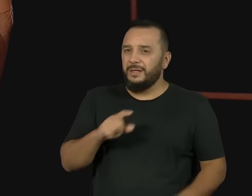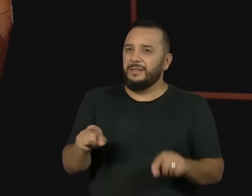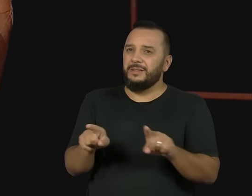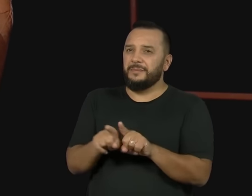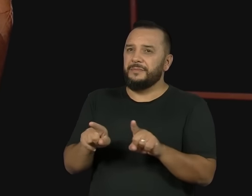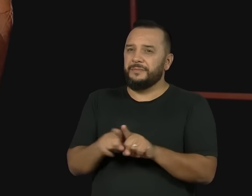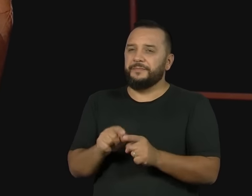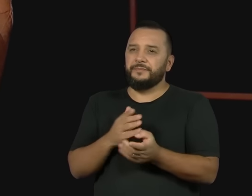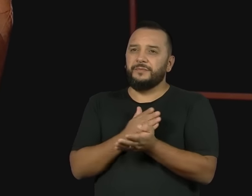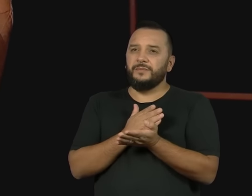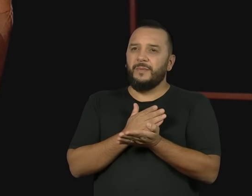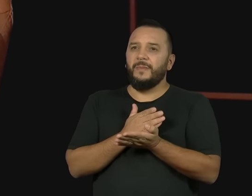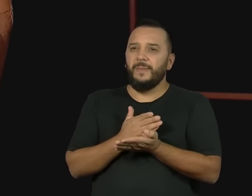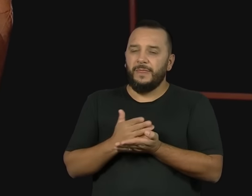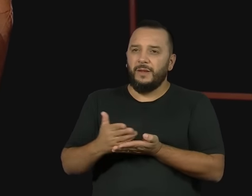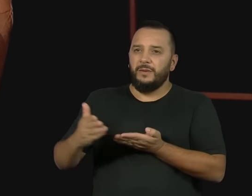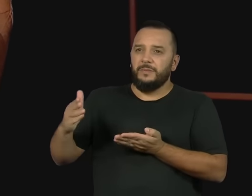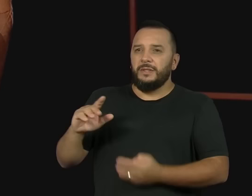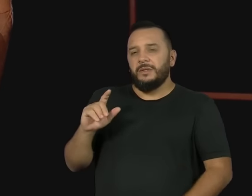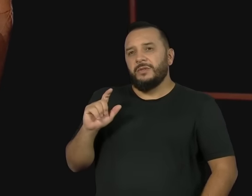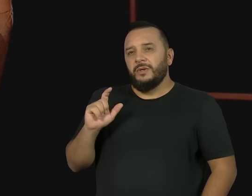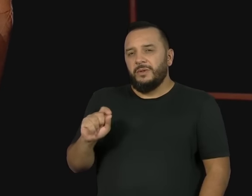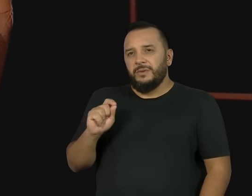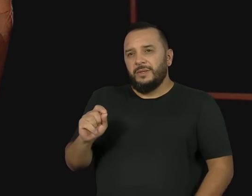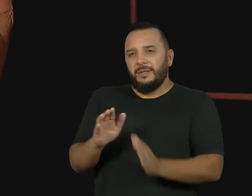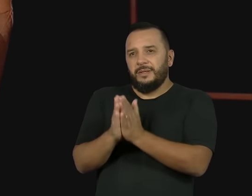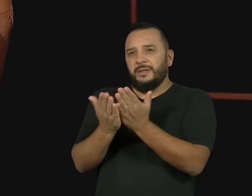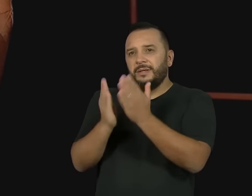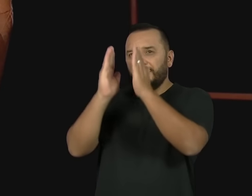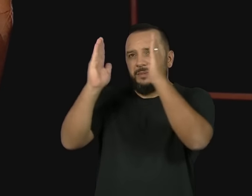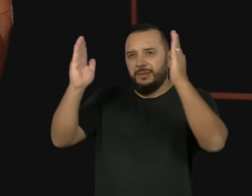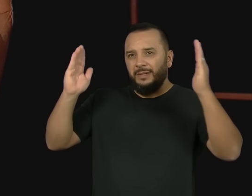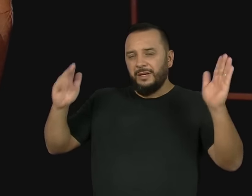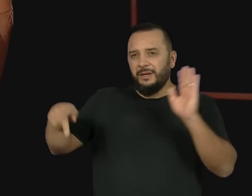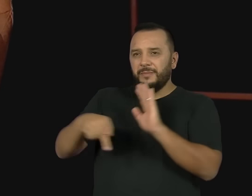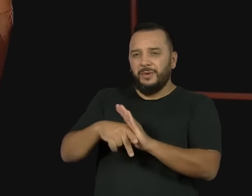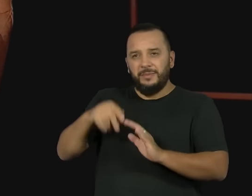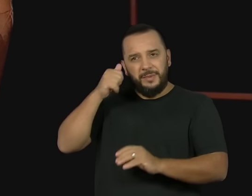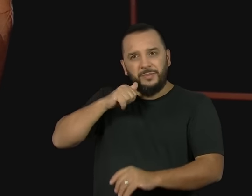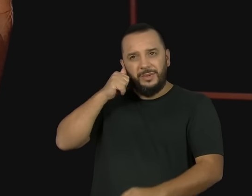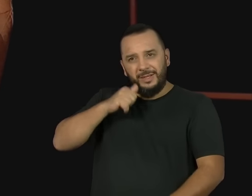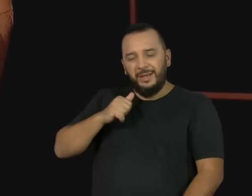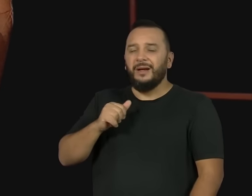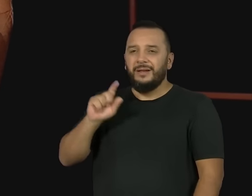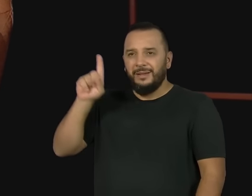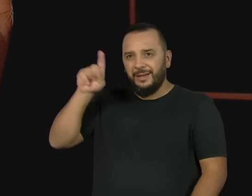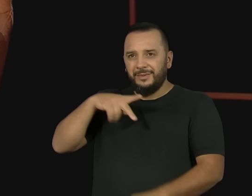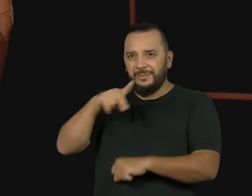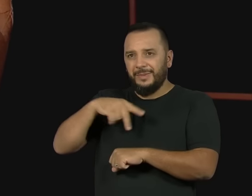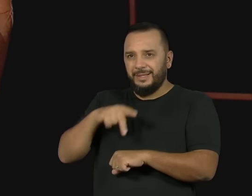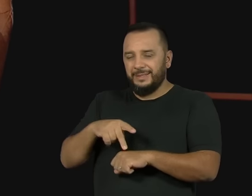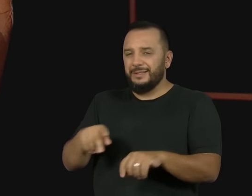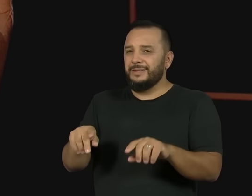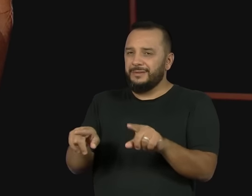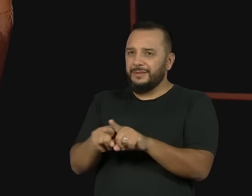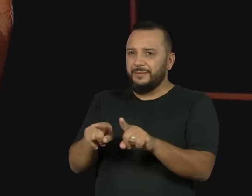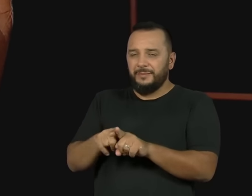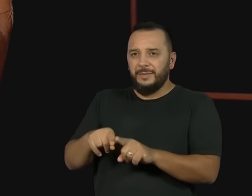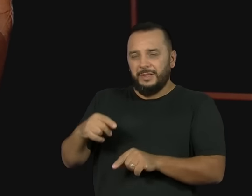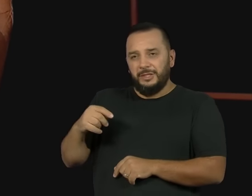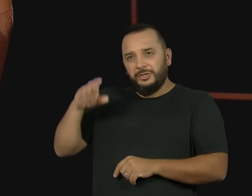iniciou a biblioteca para mulheres em Vêneto, e minha tia-avó depois